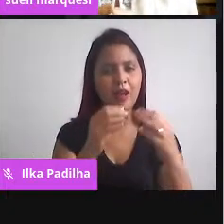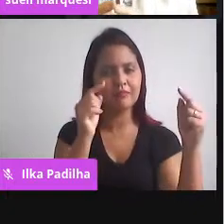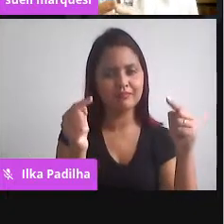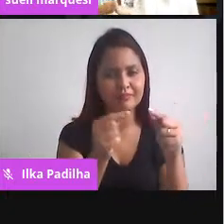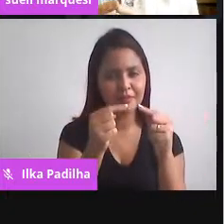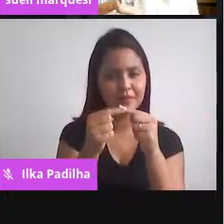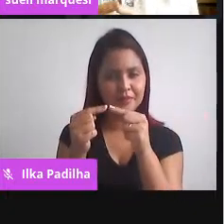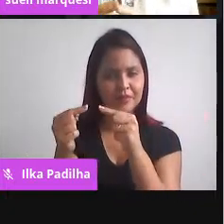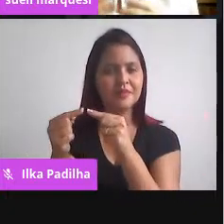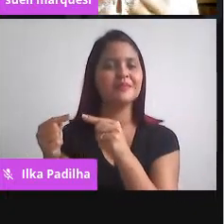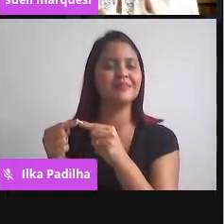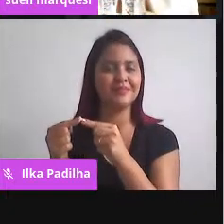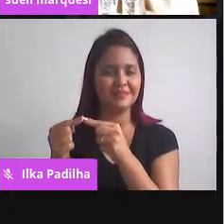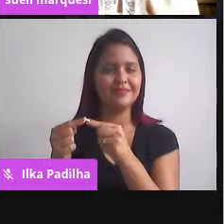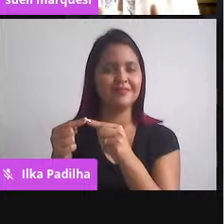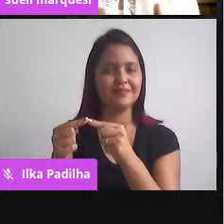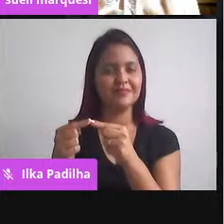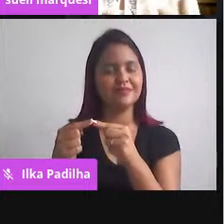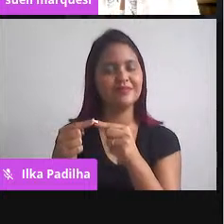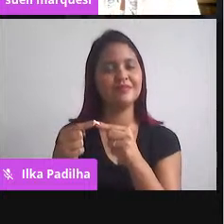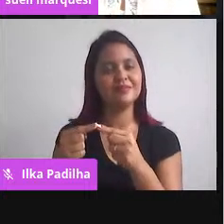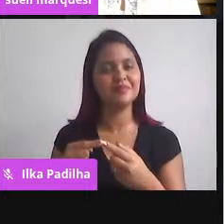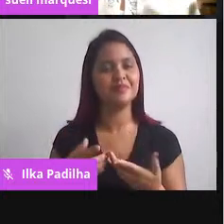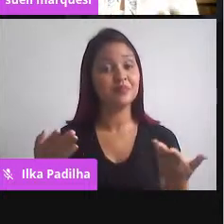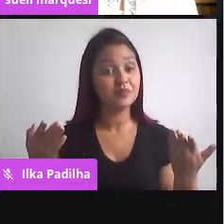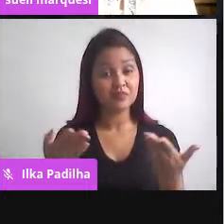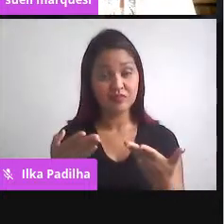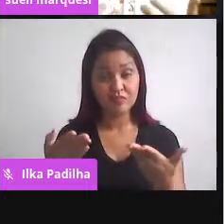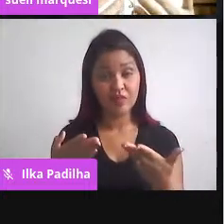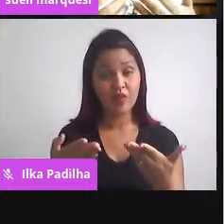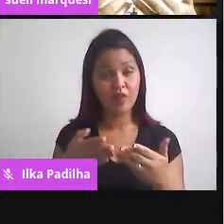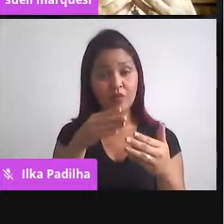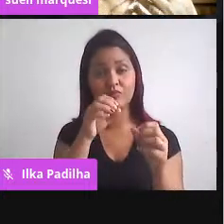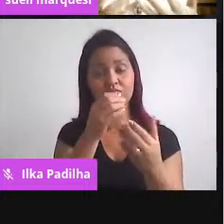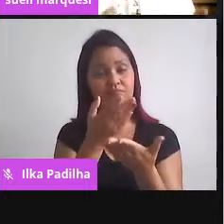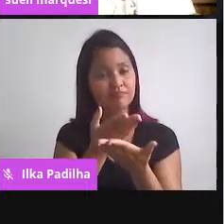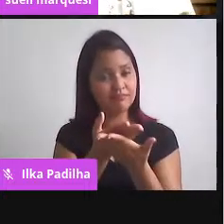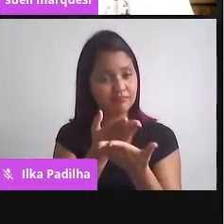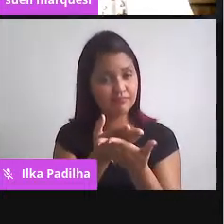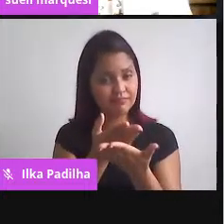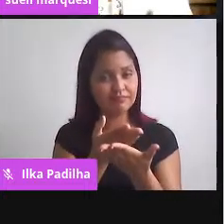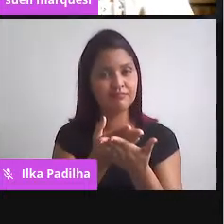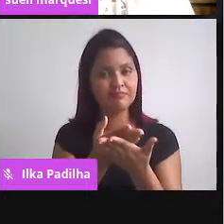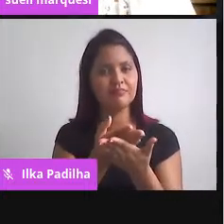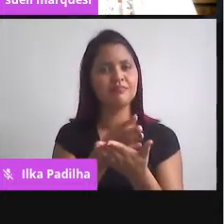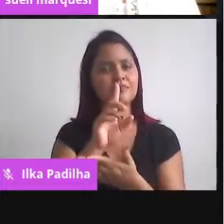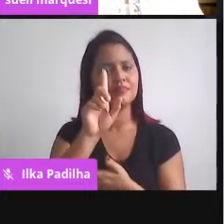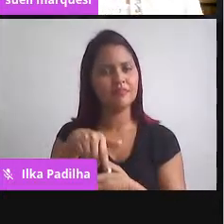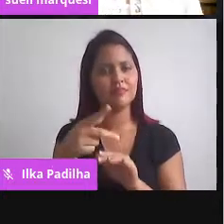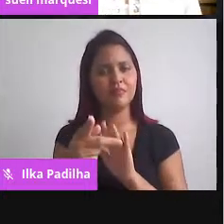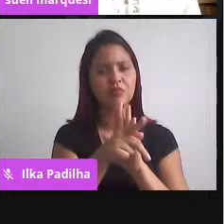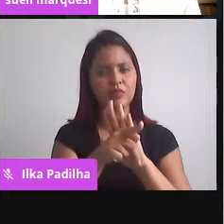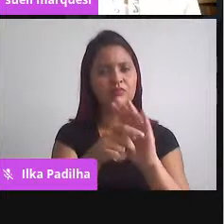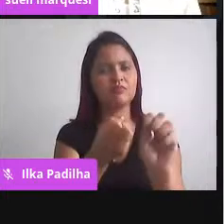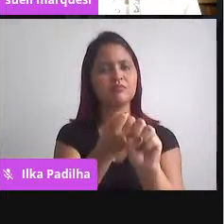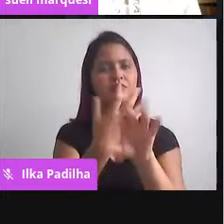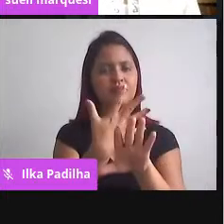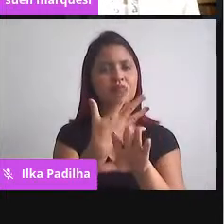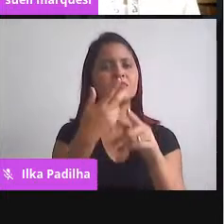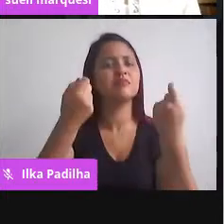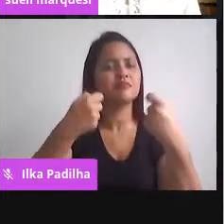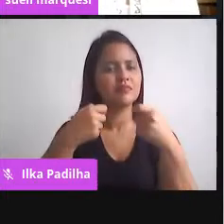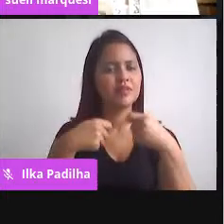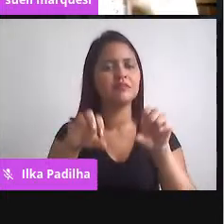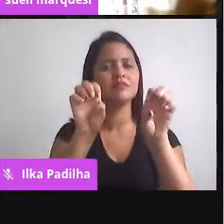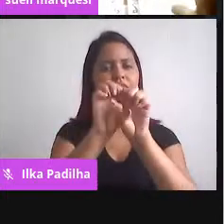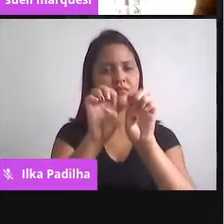combinações. Hoje, aulas que vão para o ensino remoto, elas têm que ter